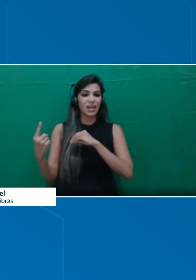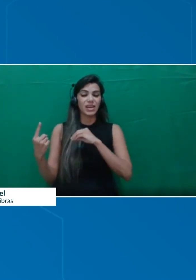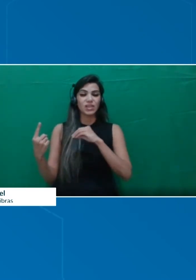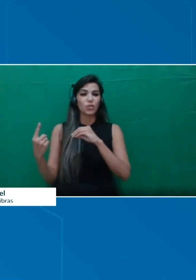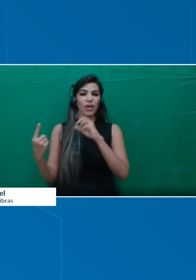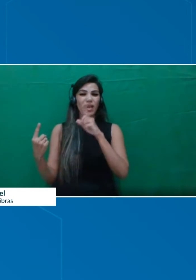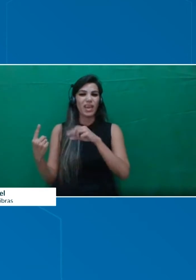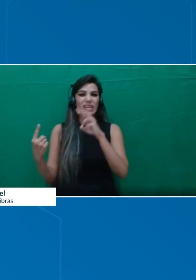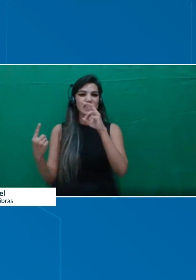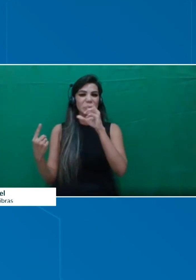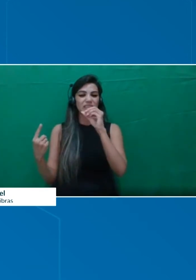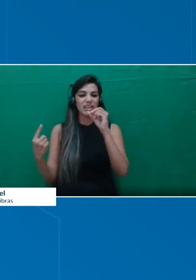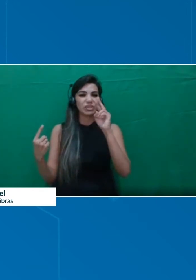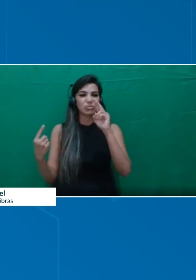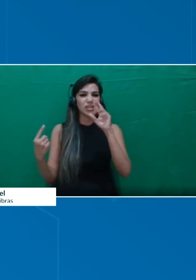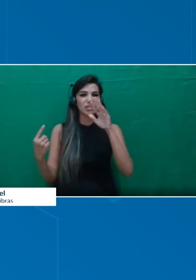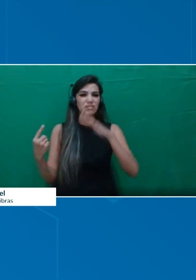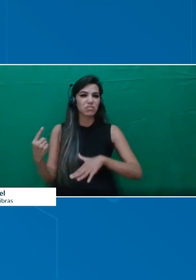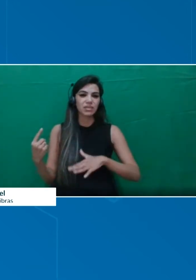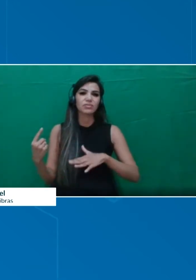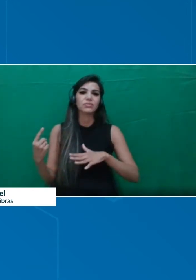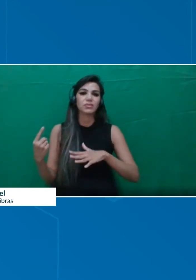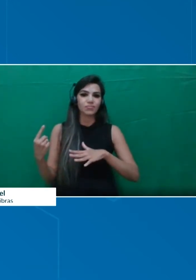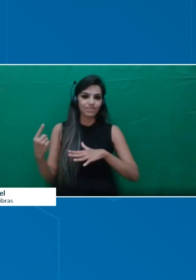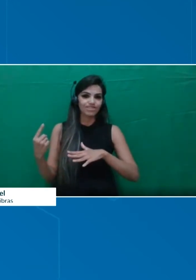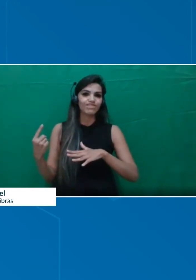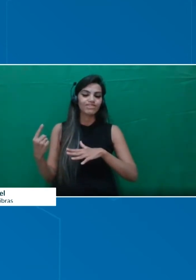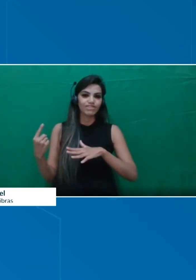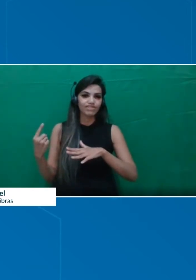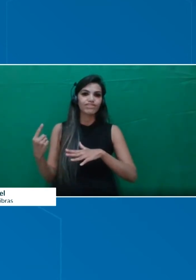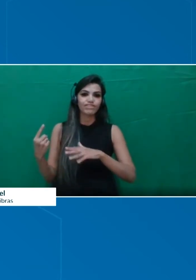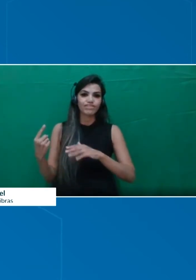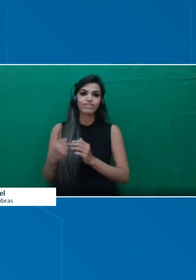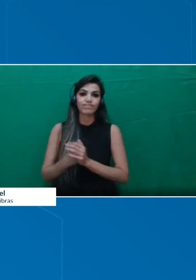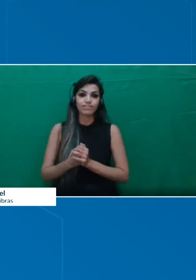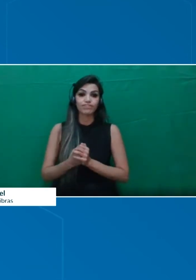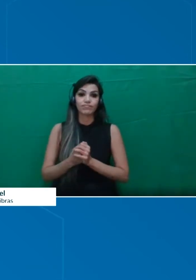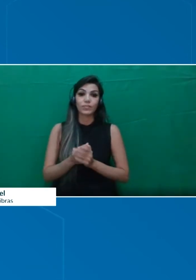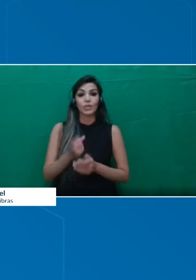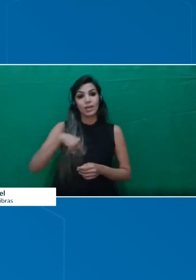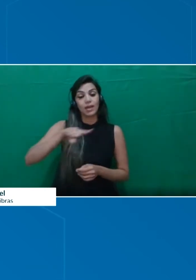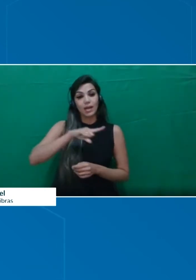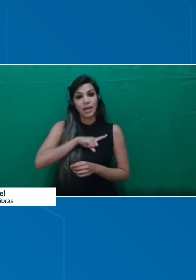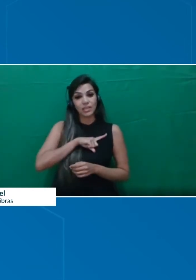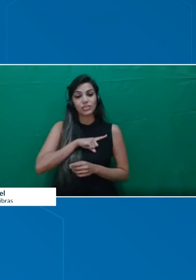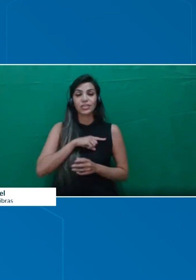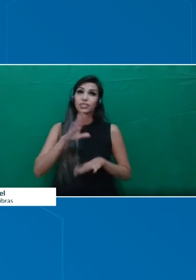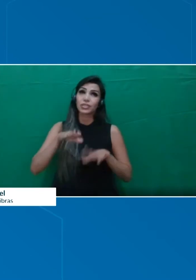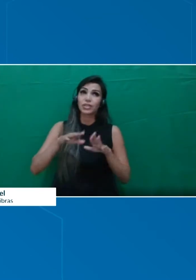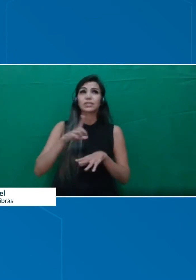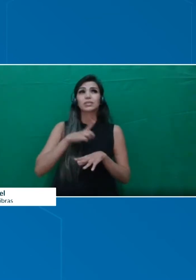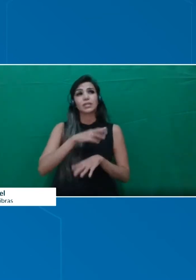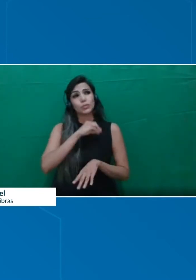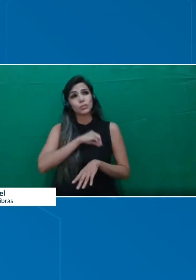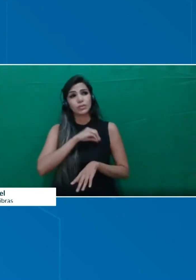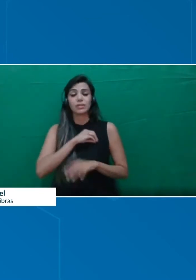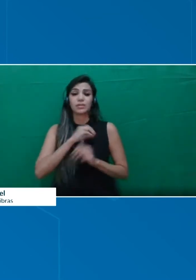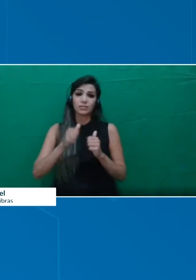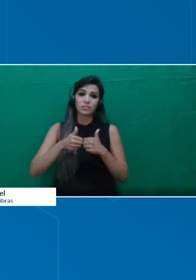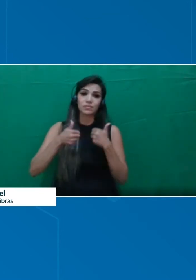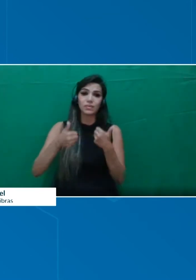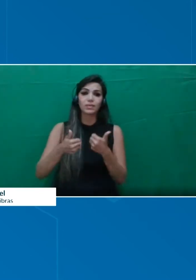né? Então, às vezes, a gente que tem uma condição um pouco melhor,